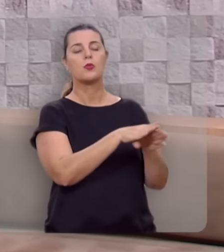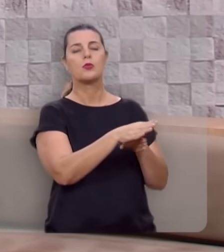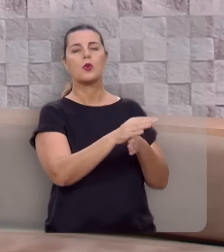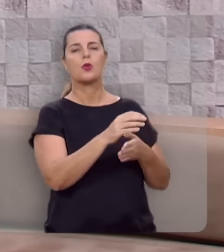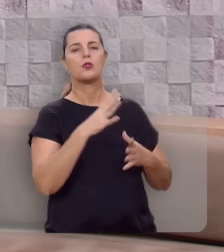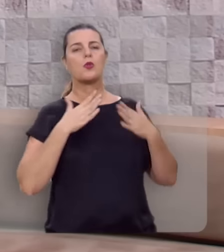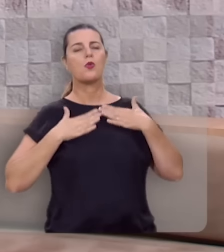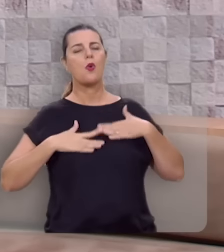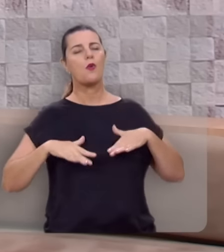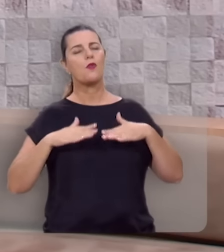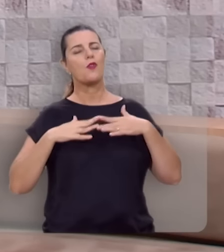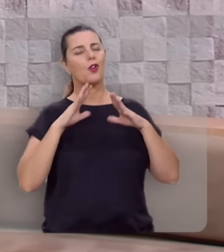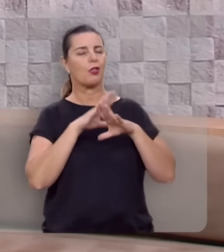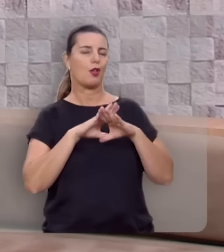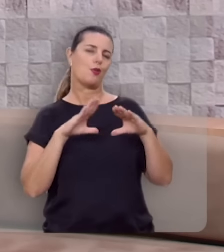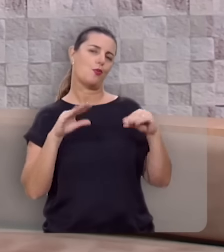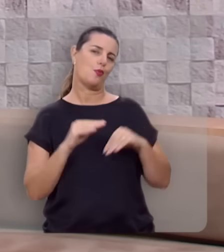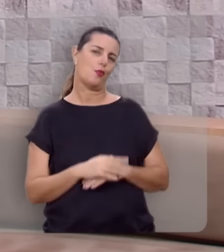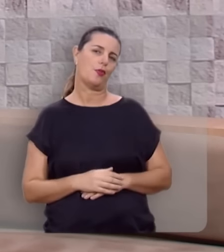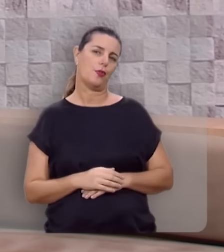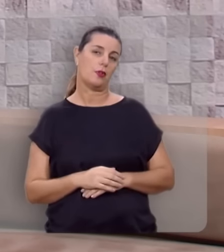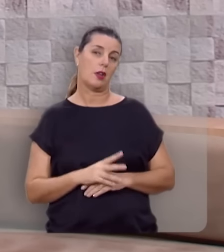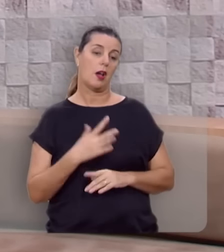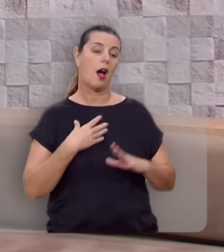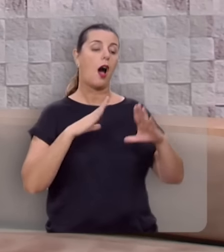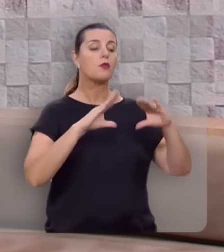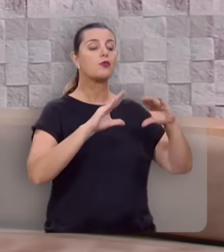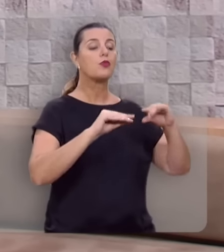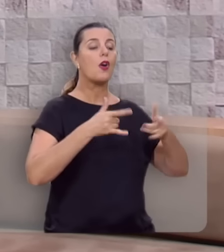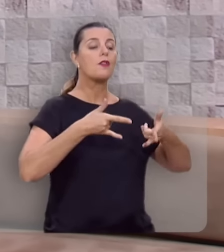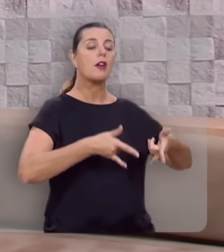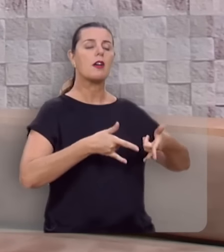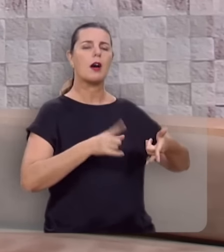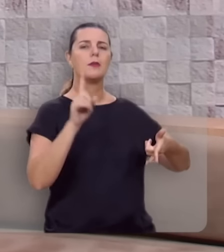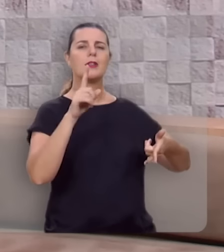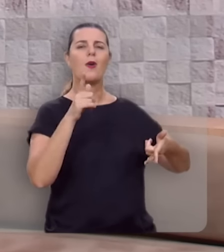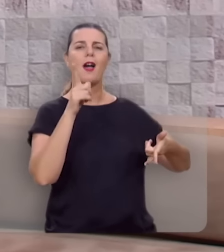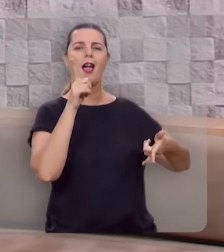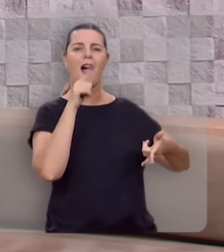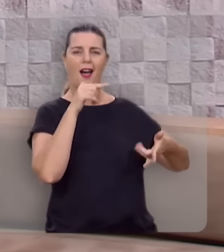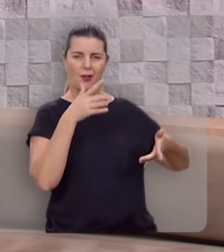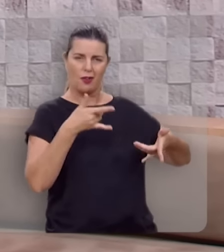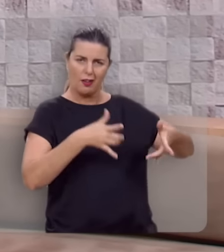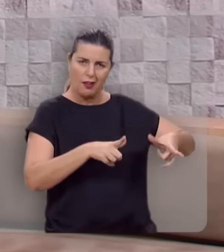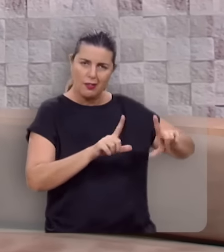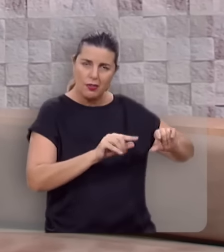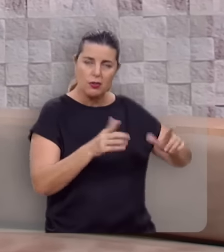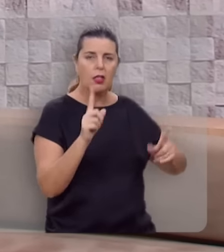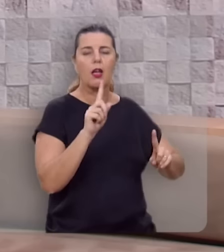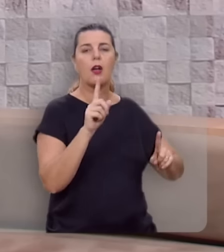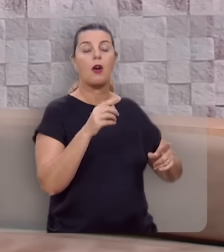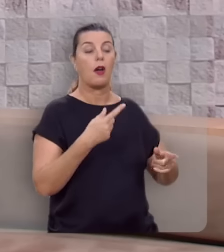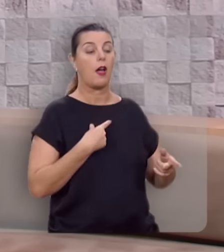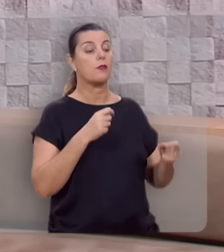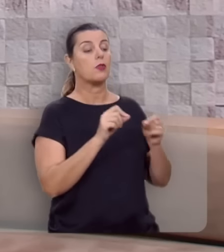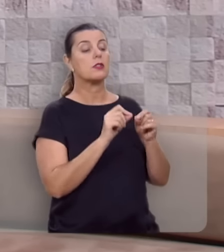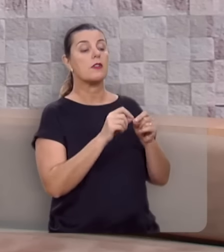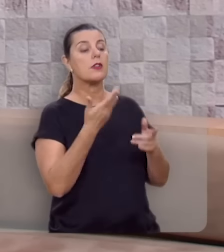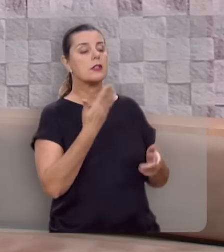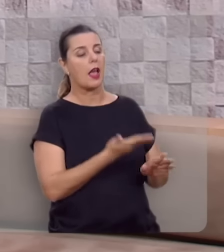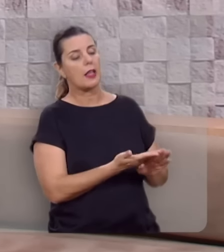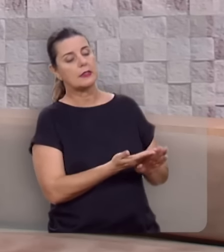consolo, conforto e cura. Afofar a cama não é colocar um colchão d'água, não. Afofar a cama